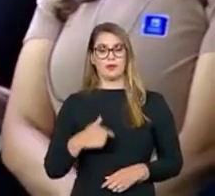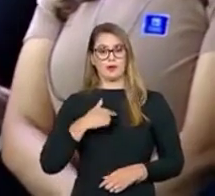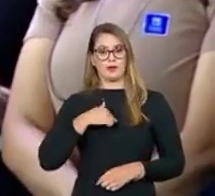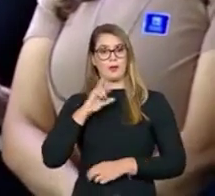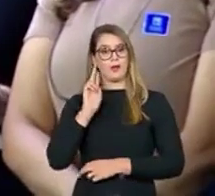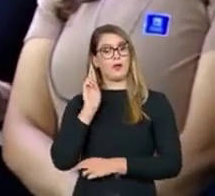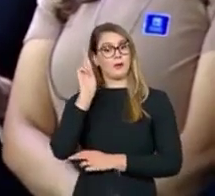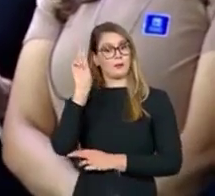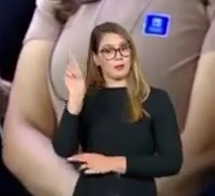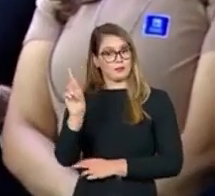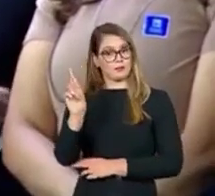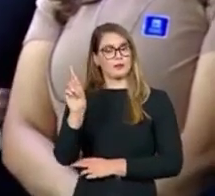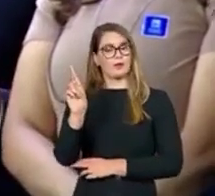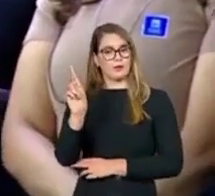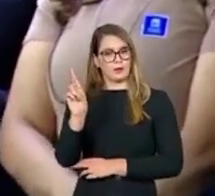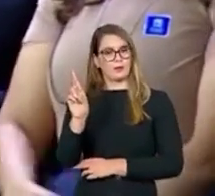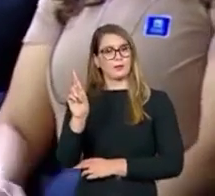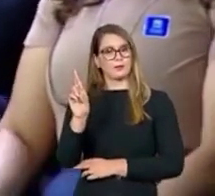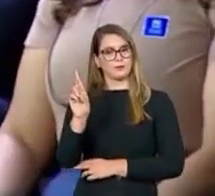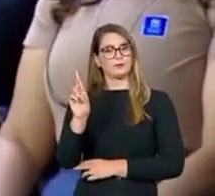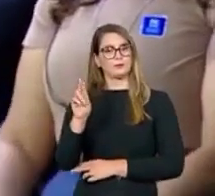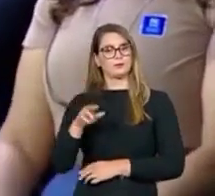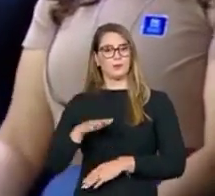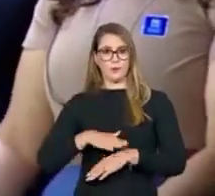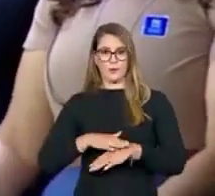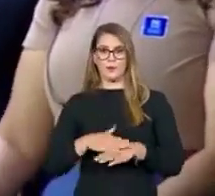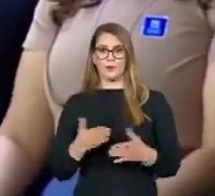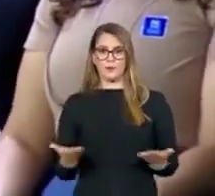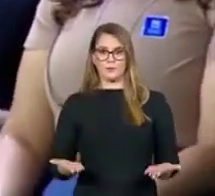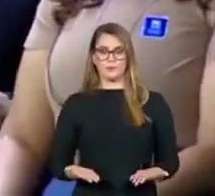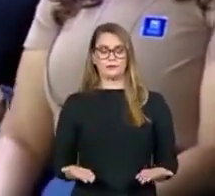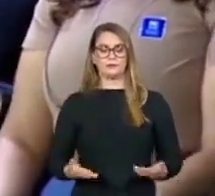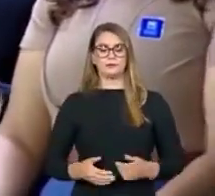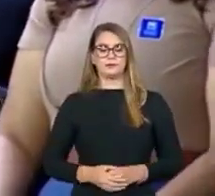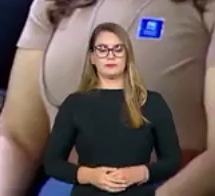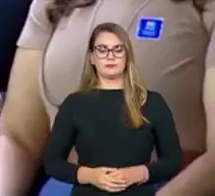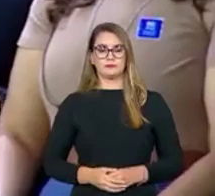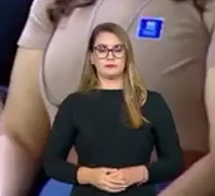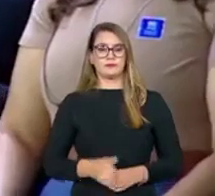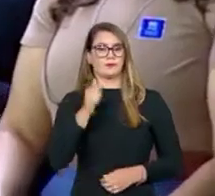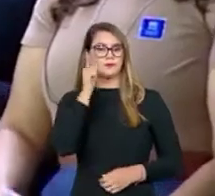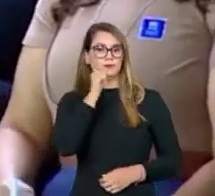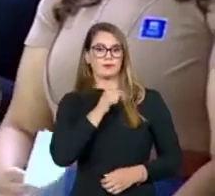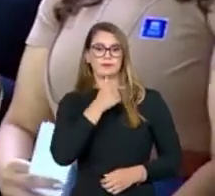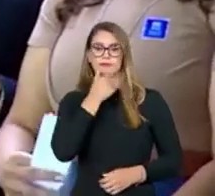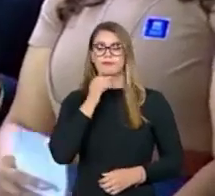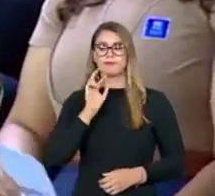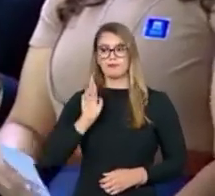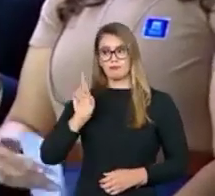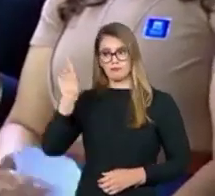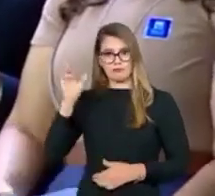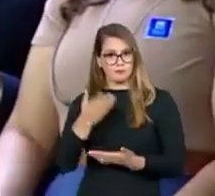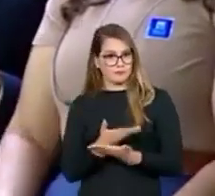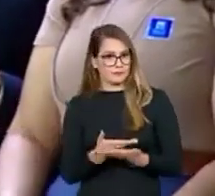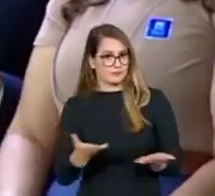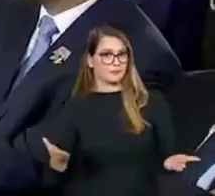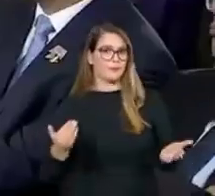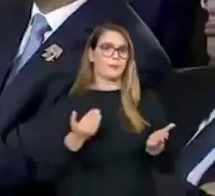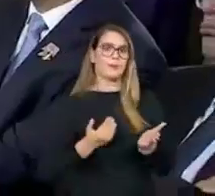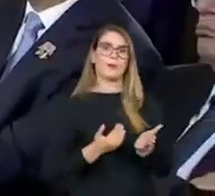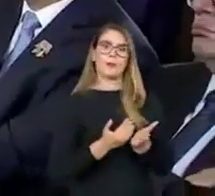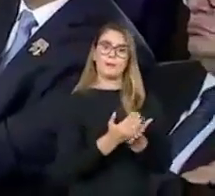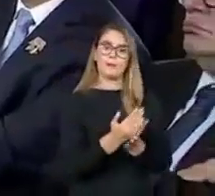represento honrosamente nesse ato. Meus senhores e minhas senhoras, inicio minha